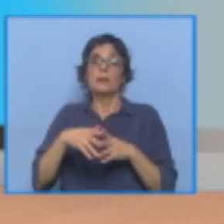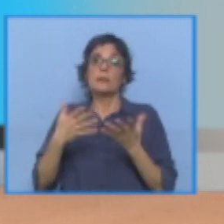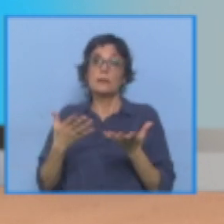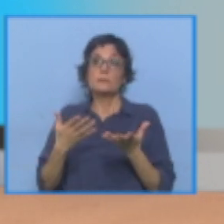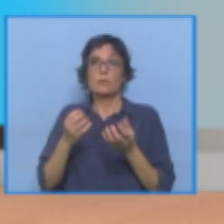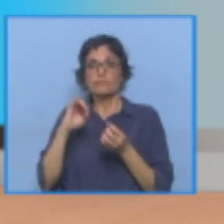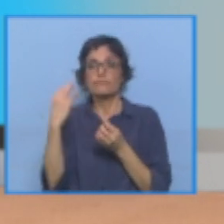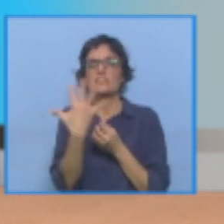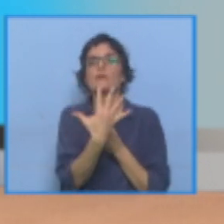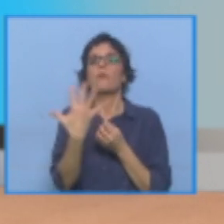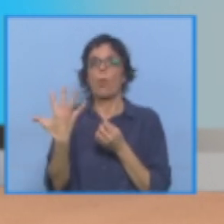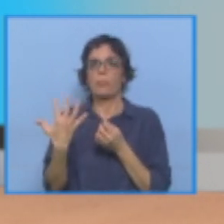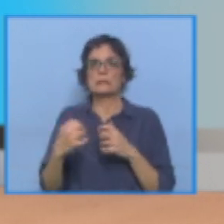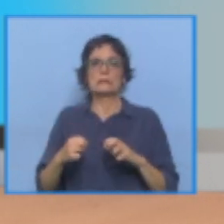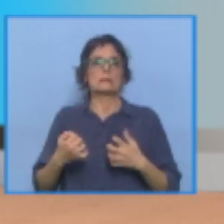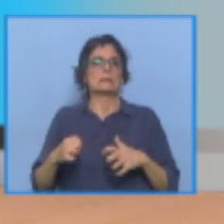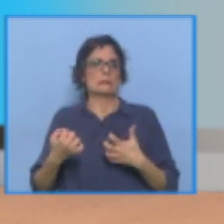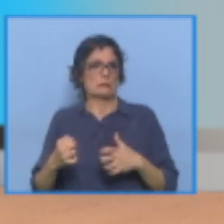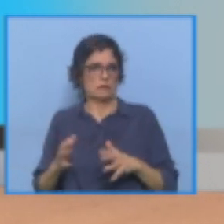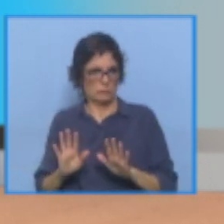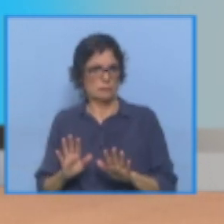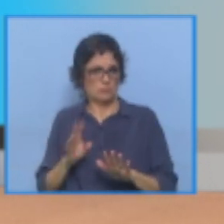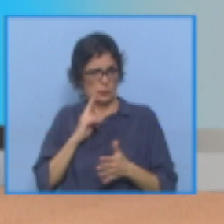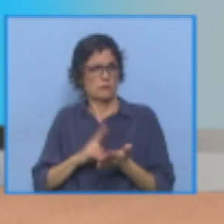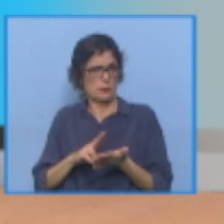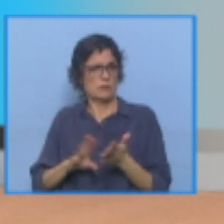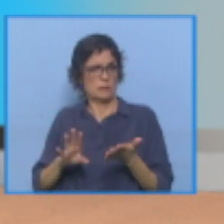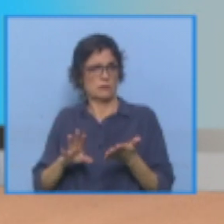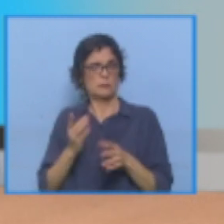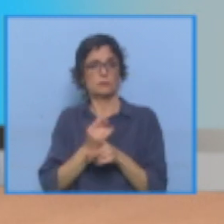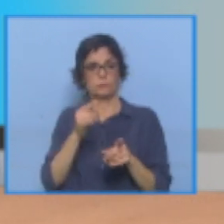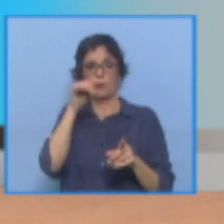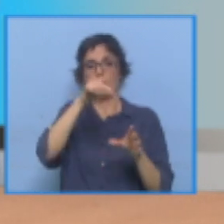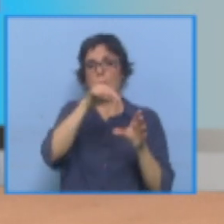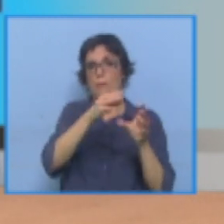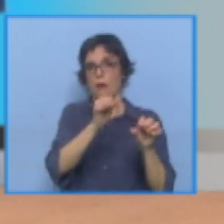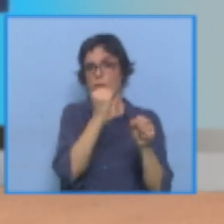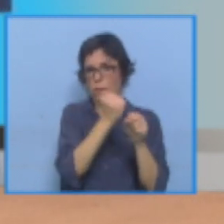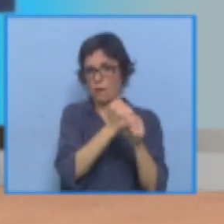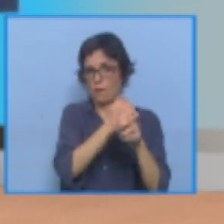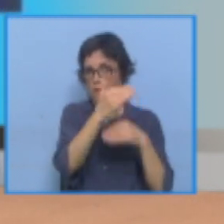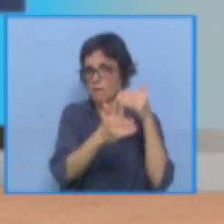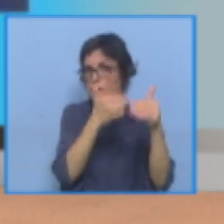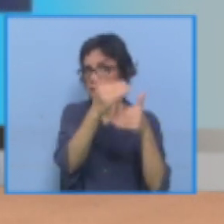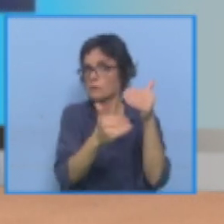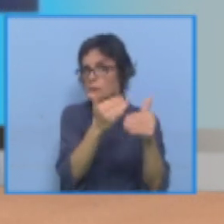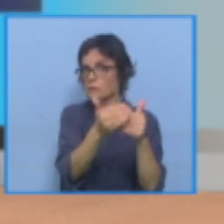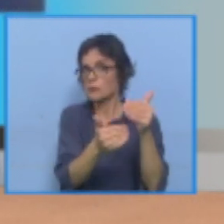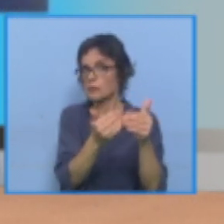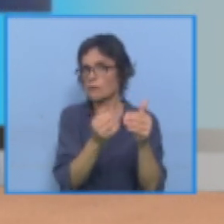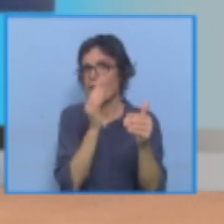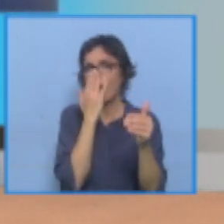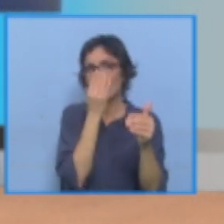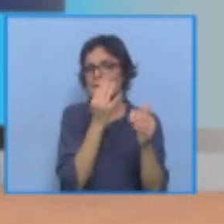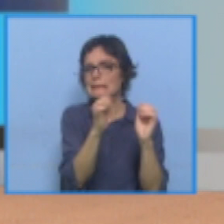clima foi tenso. Enquanto que nos trabalhos aquilo que se via parecia até haver alguma concordância e algum percurso definido, houve um clima